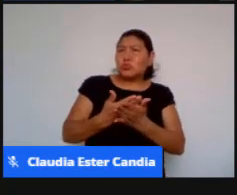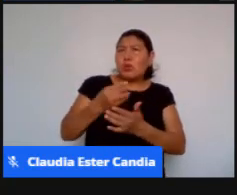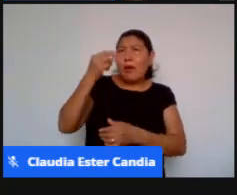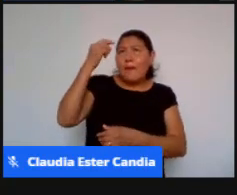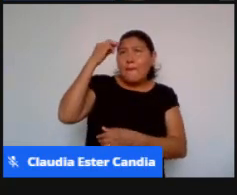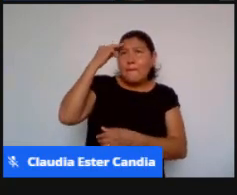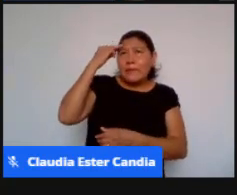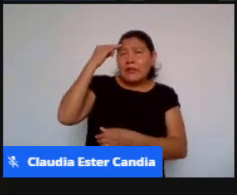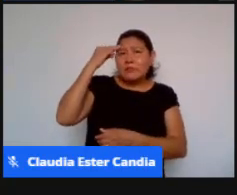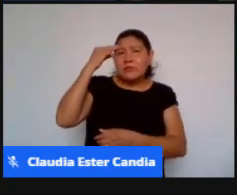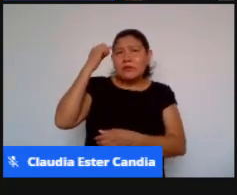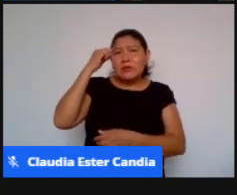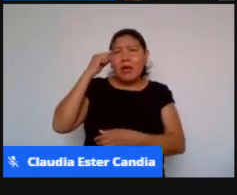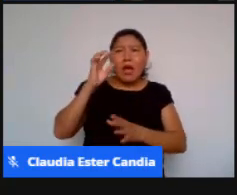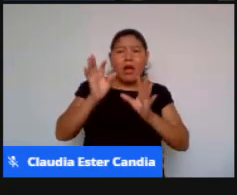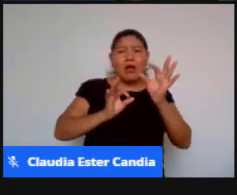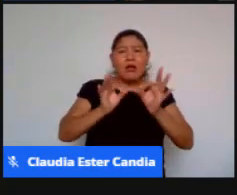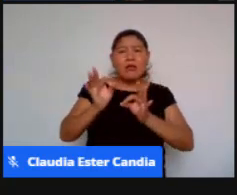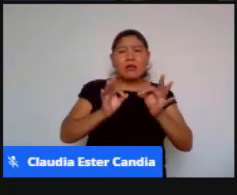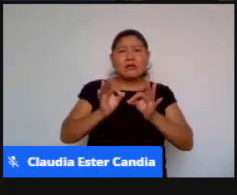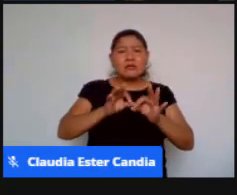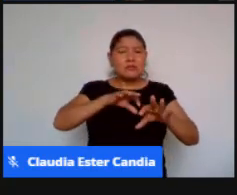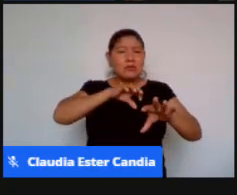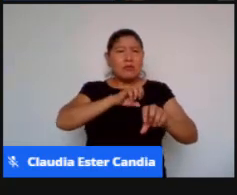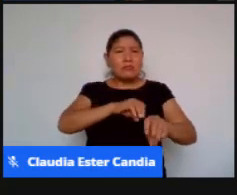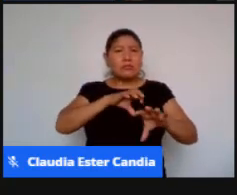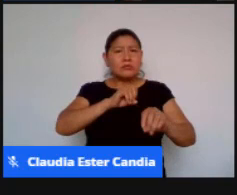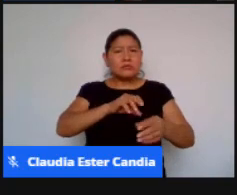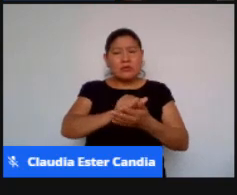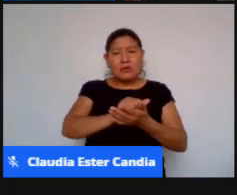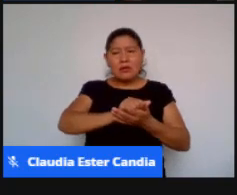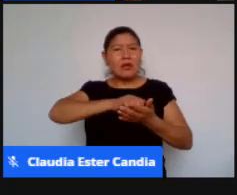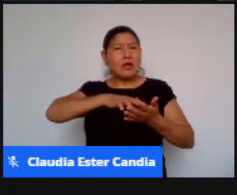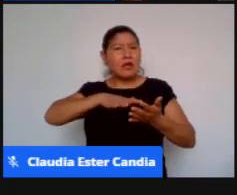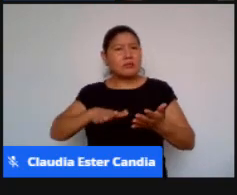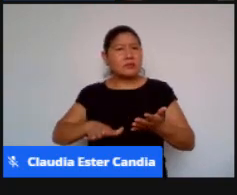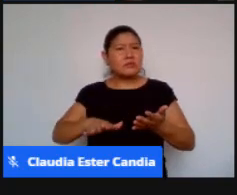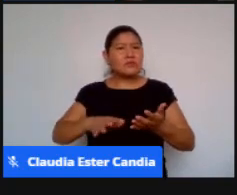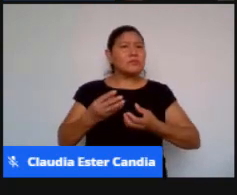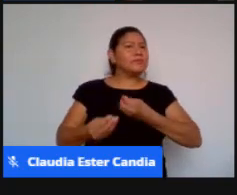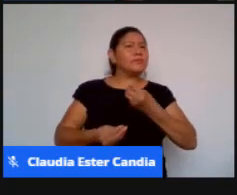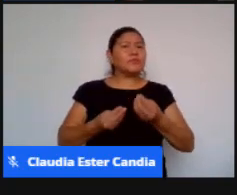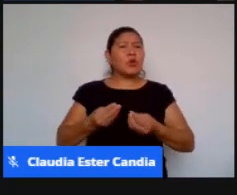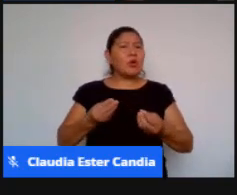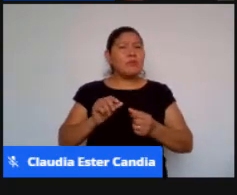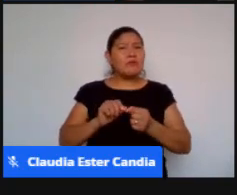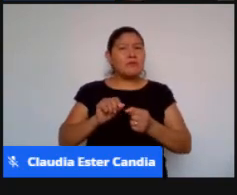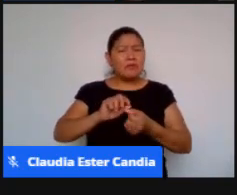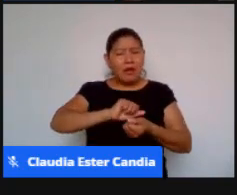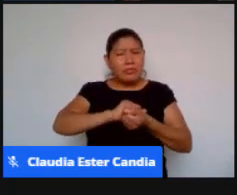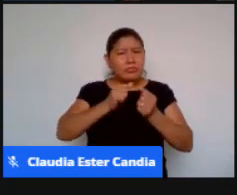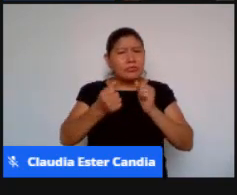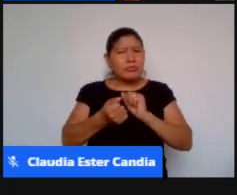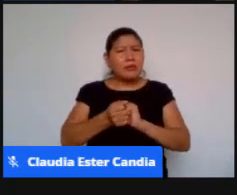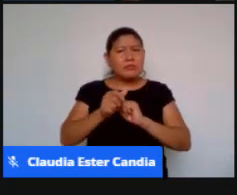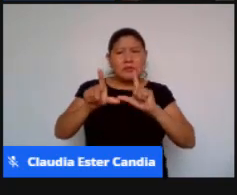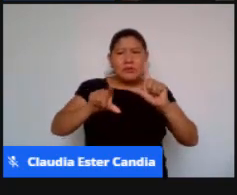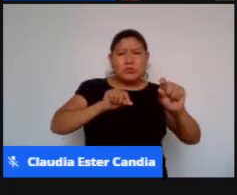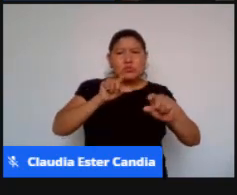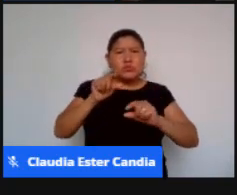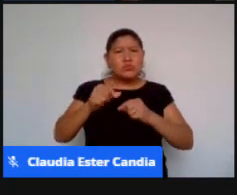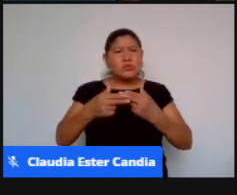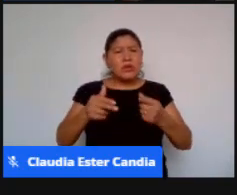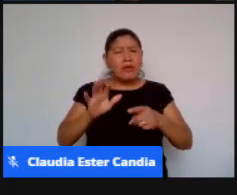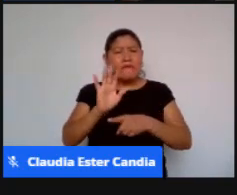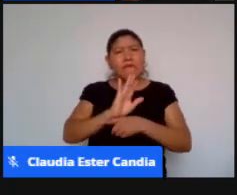eu organizo a minha aula, a forma com que eu realizo as atividades, a forma com que eu escolho agora os